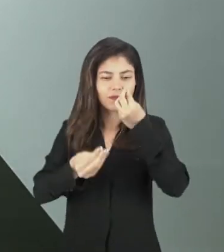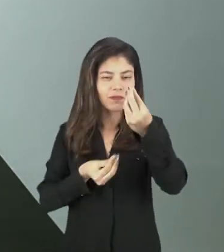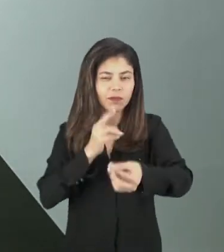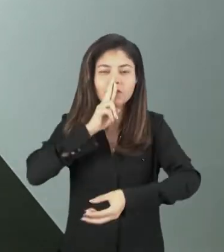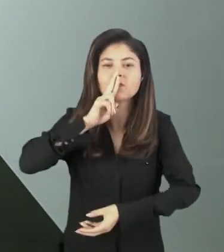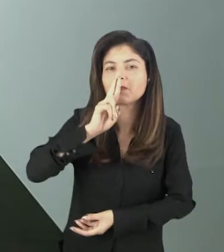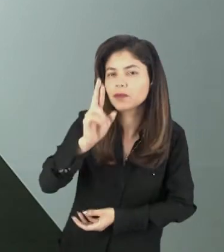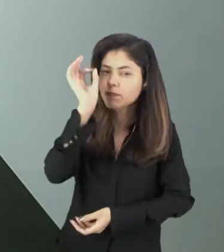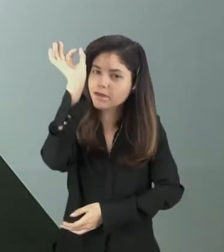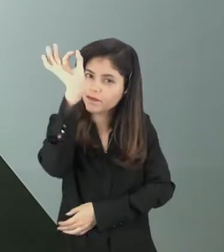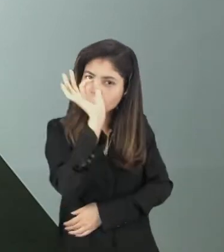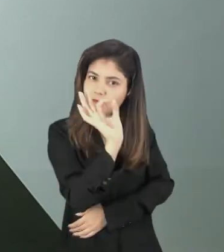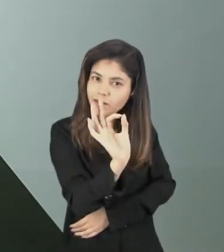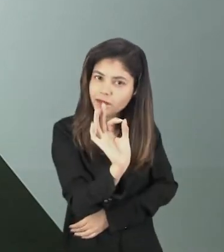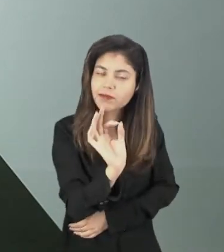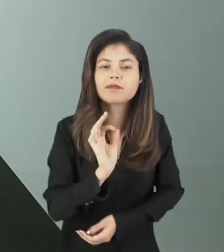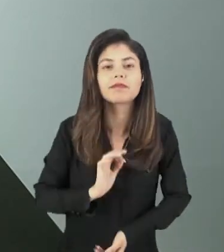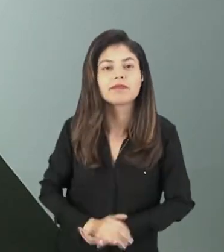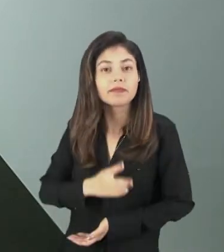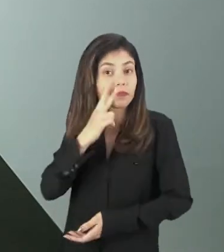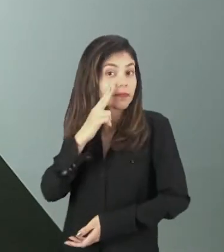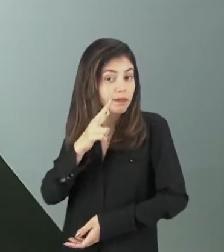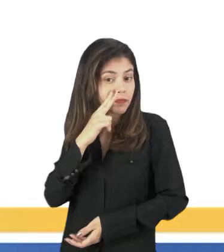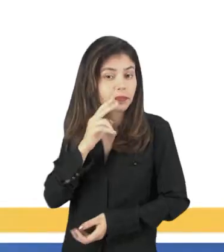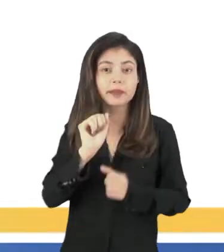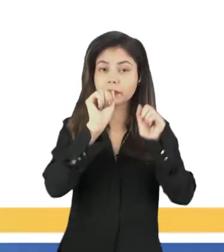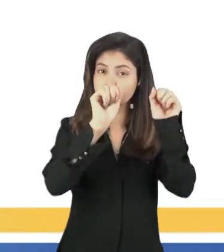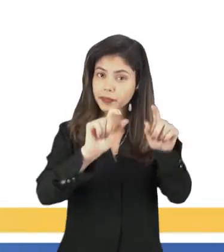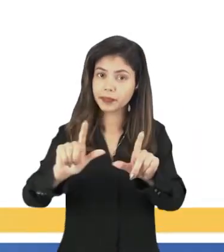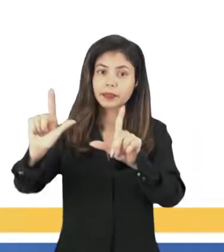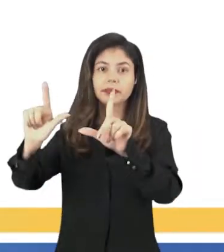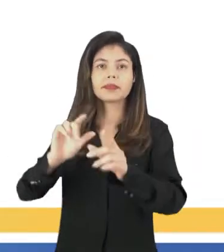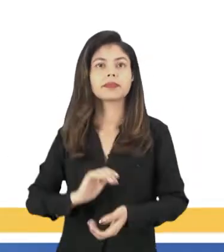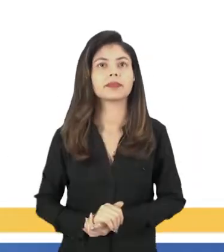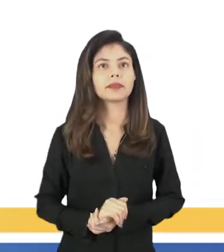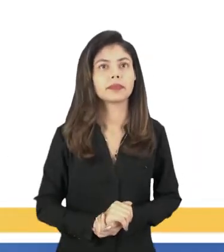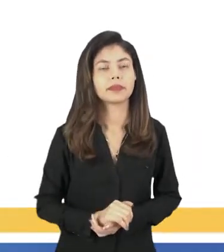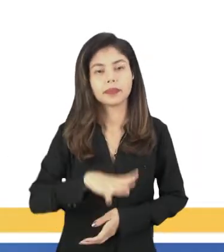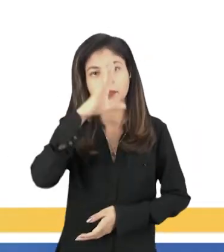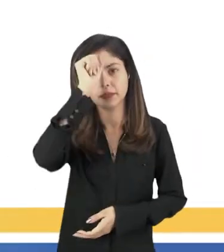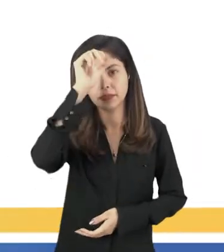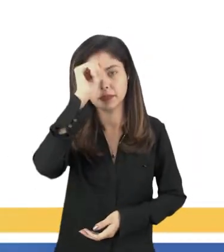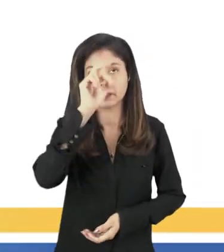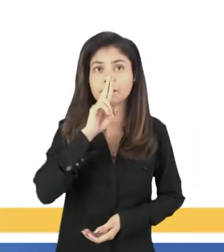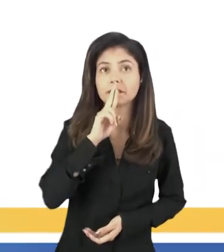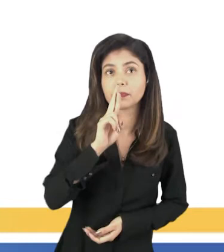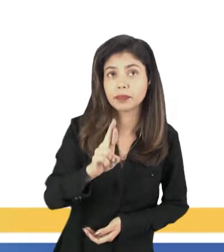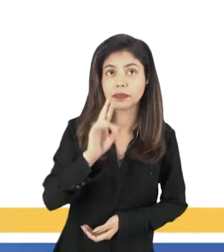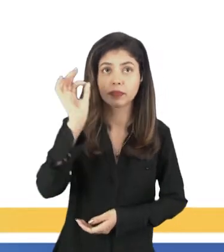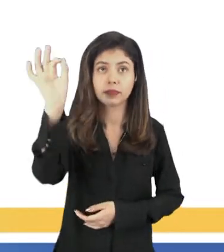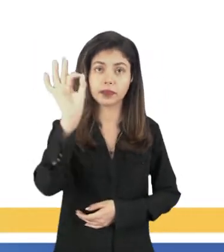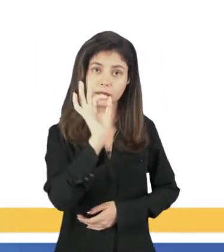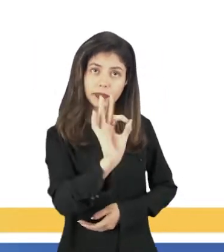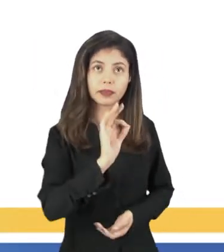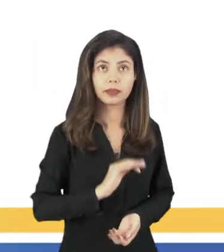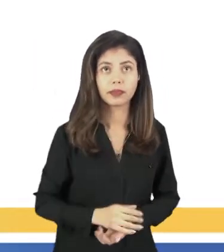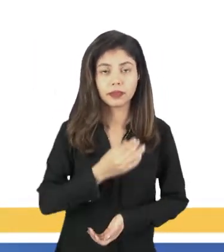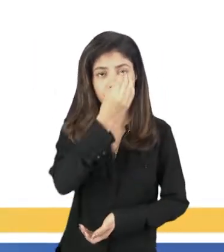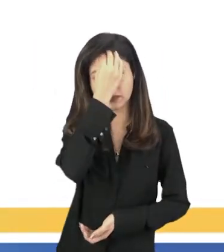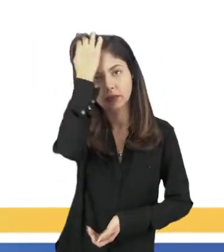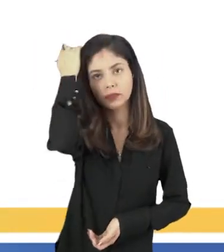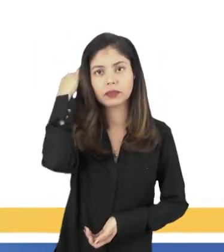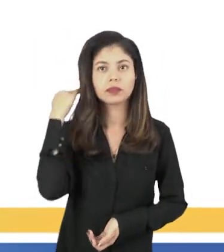calcular porcentagem veja comigo aí Natalino né Nós vamos aprender a calcular a porcentagem